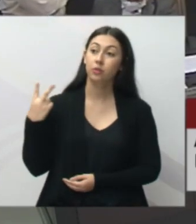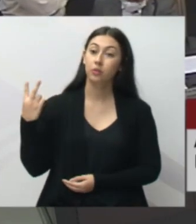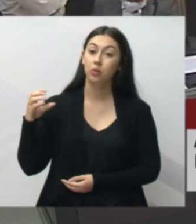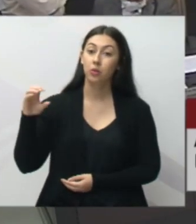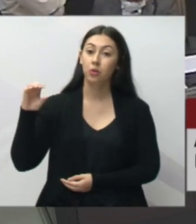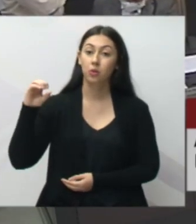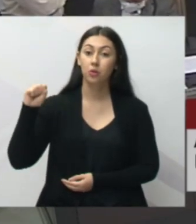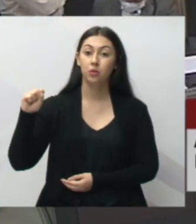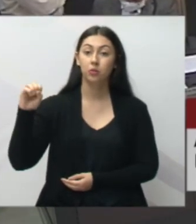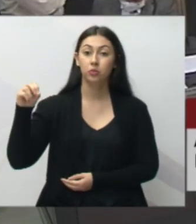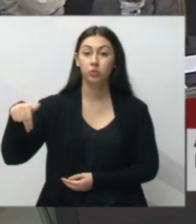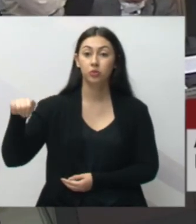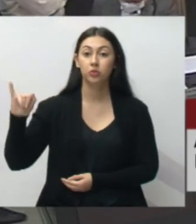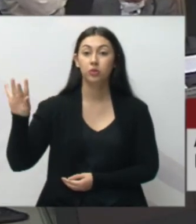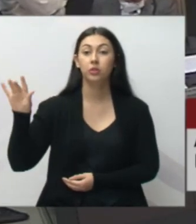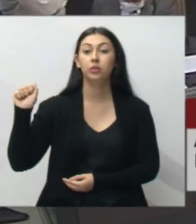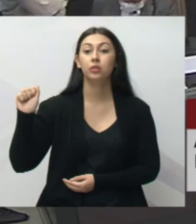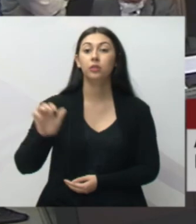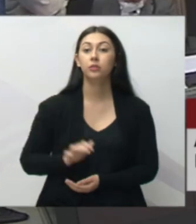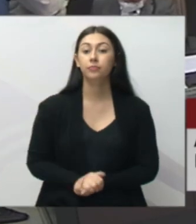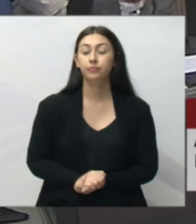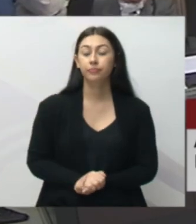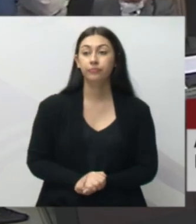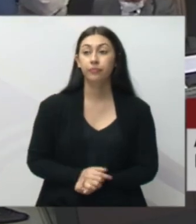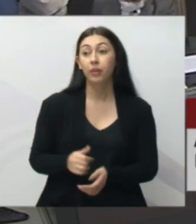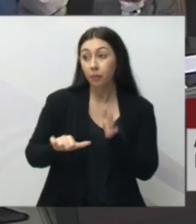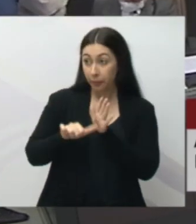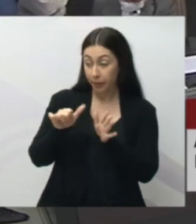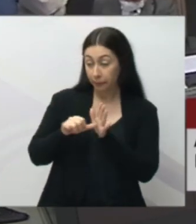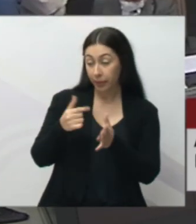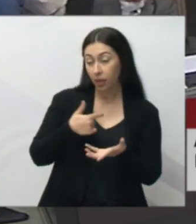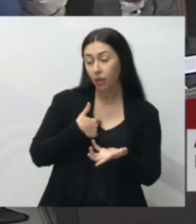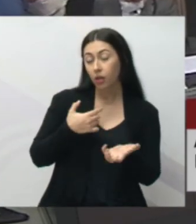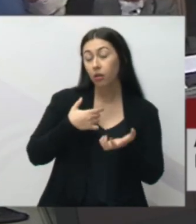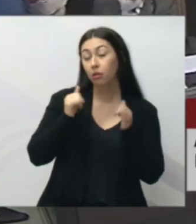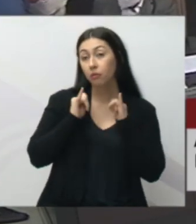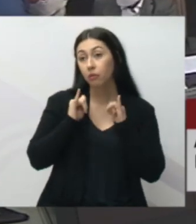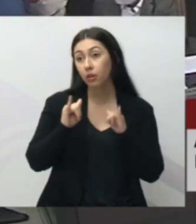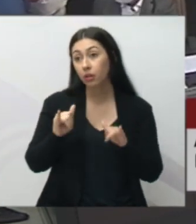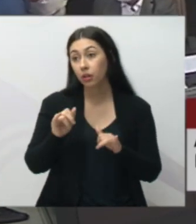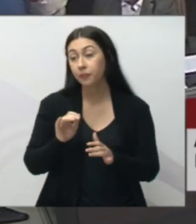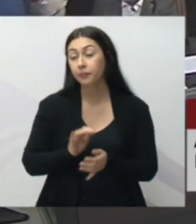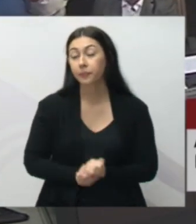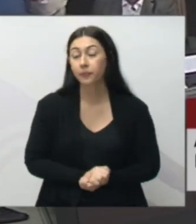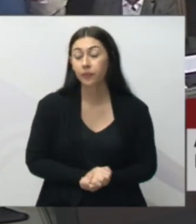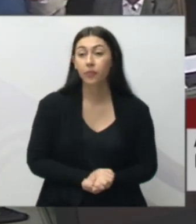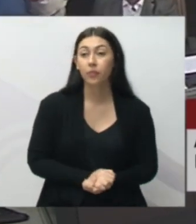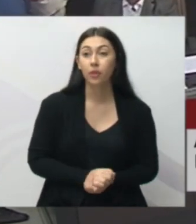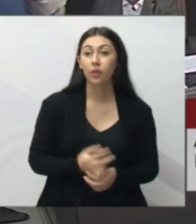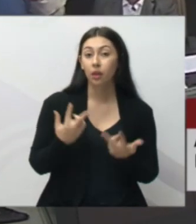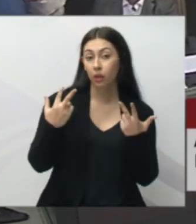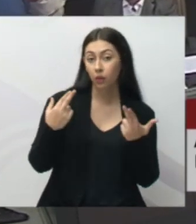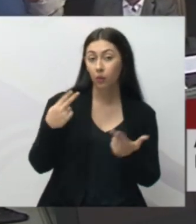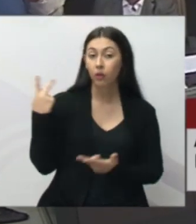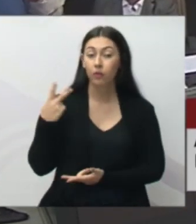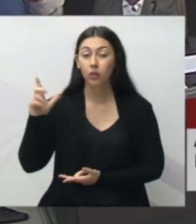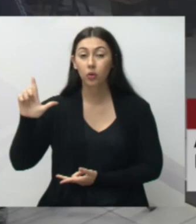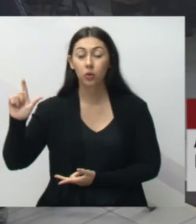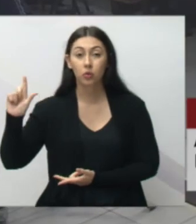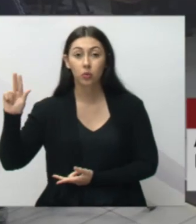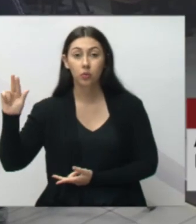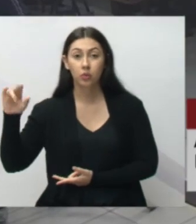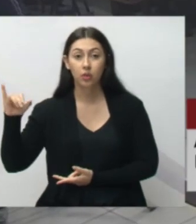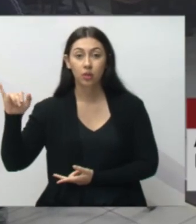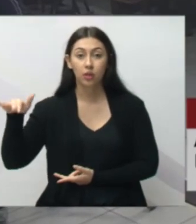vereadora Sônia Patas da Amizade? Eu queria fazer uma observação também, seguindo, né, o que a vereadora Lucimar falou.